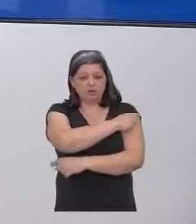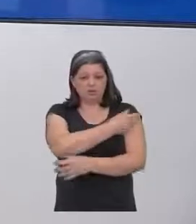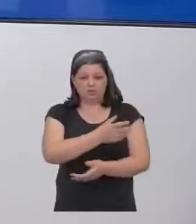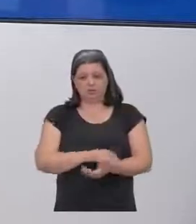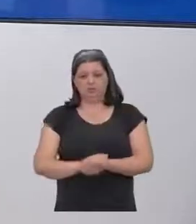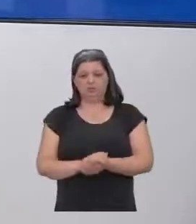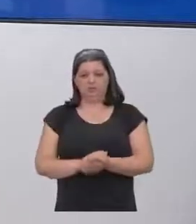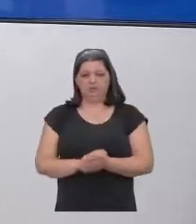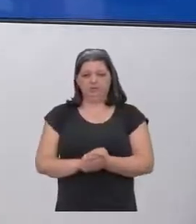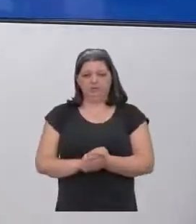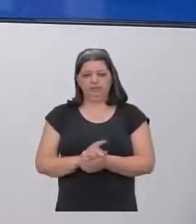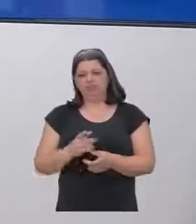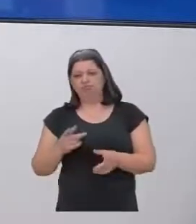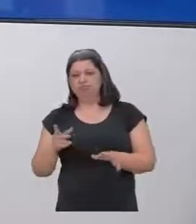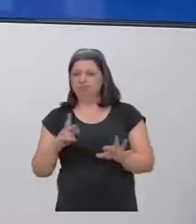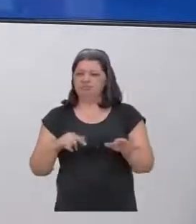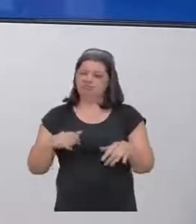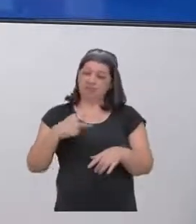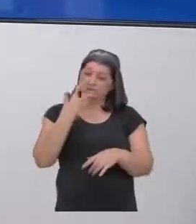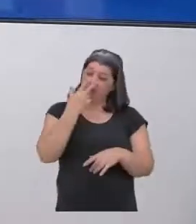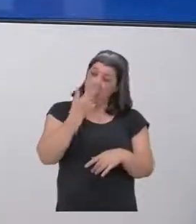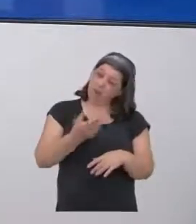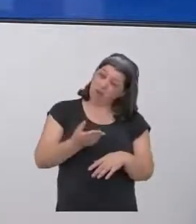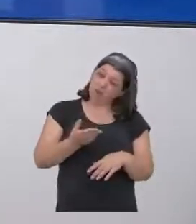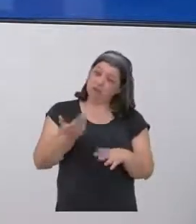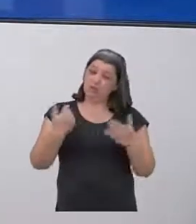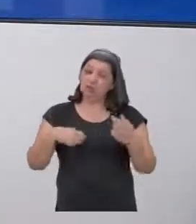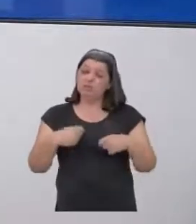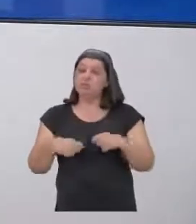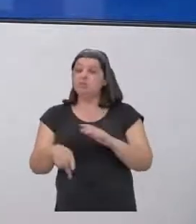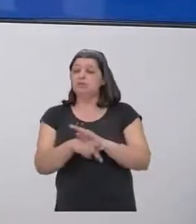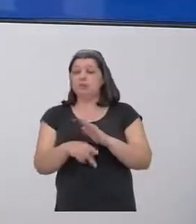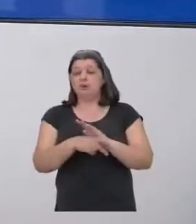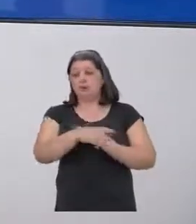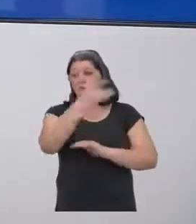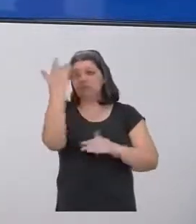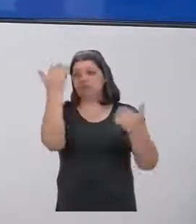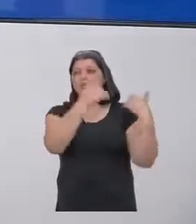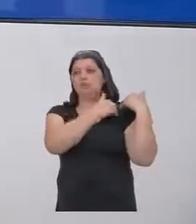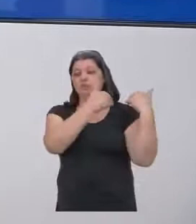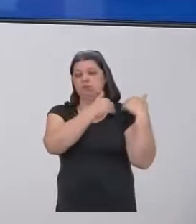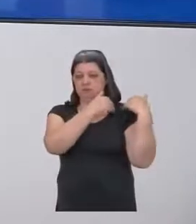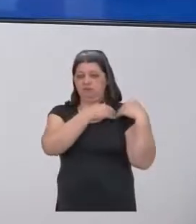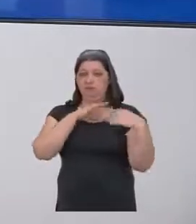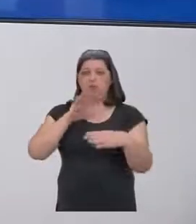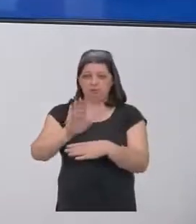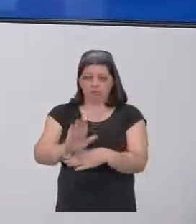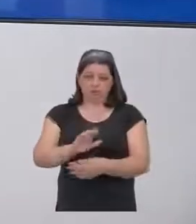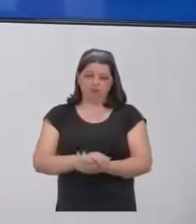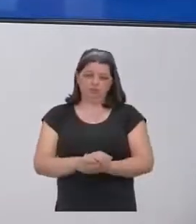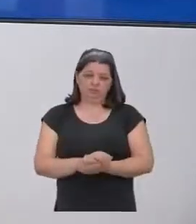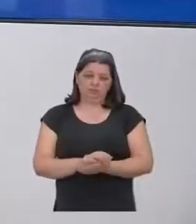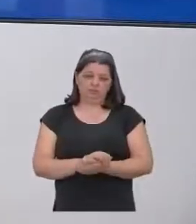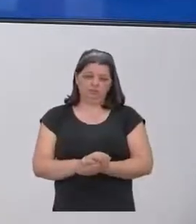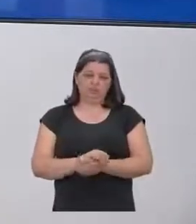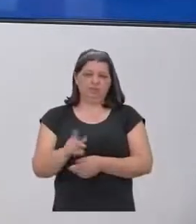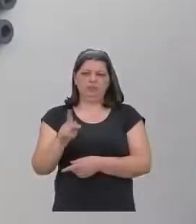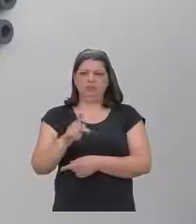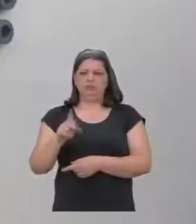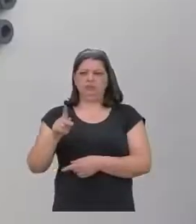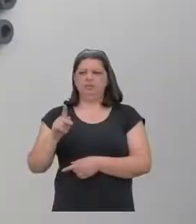professor Luiz Fernando já fica ali, eu acho que para tudo precisa de um tutor para nos auxiliar. E a professora Rosa Maria diz, o que é